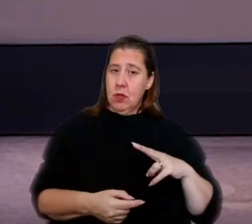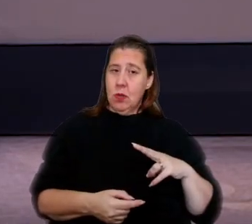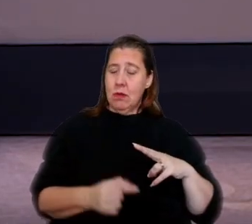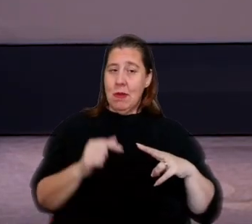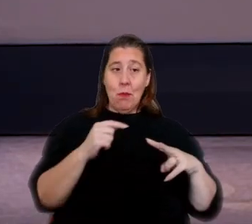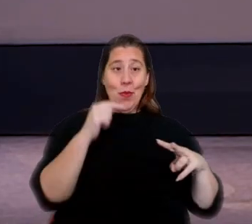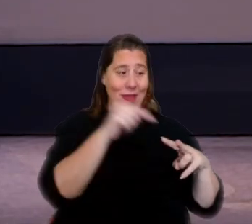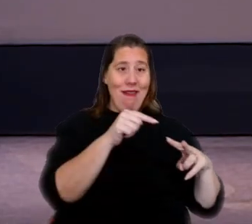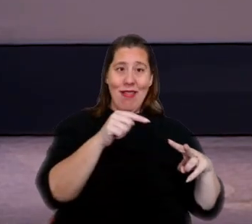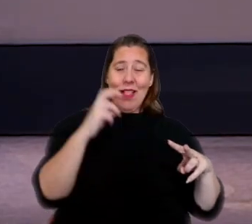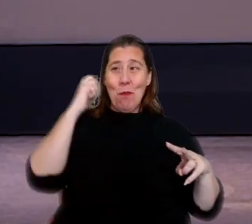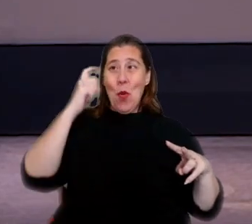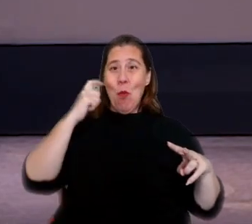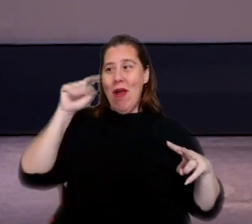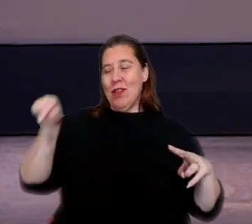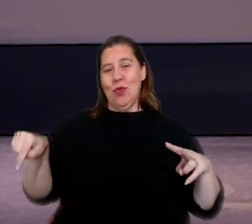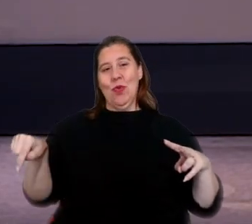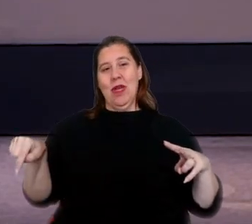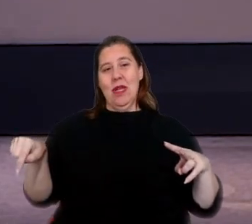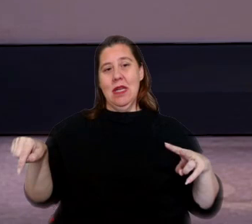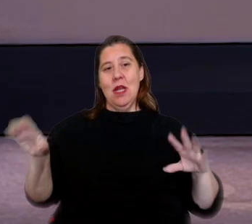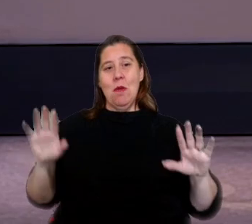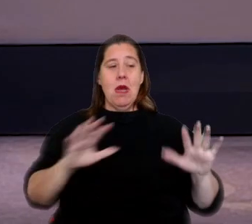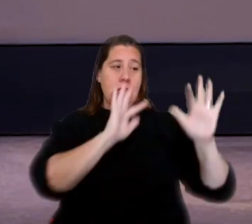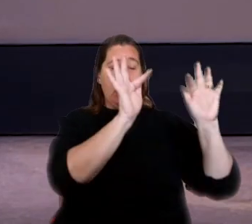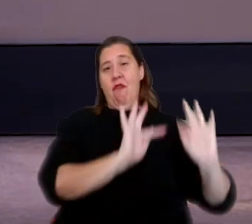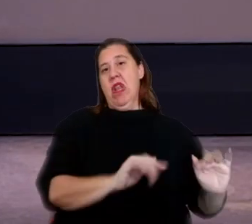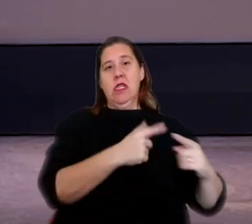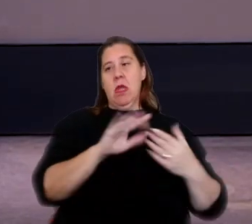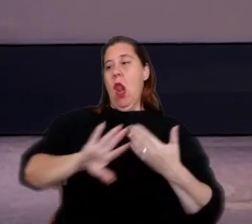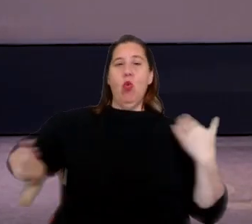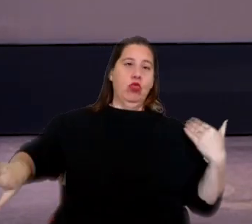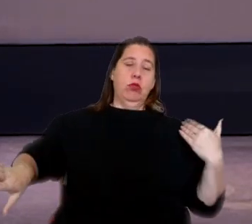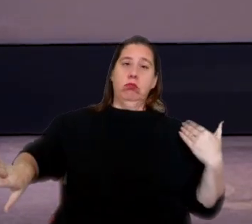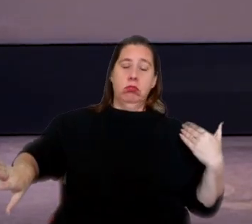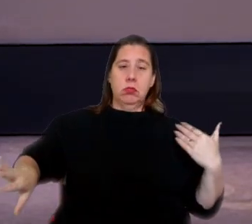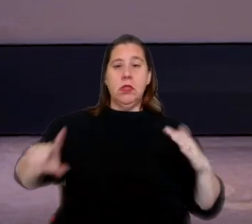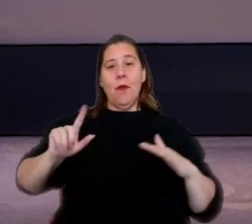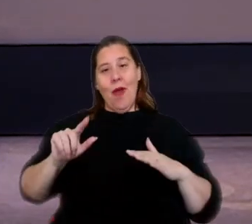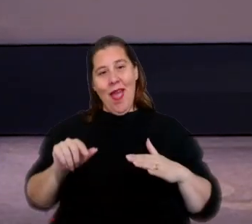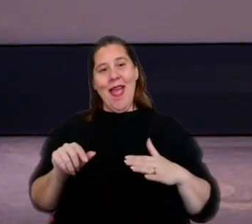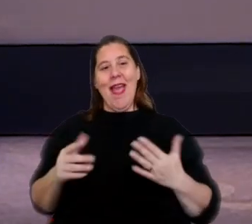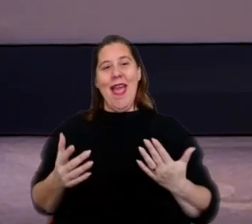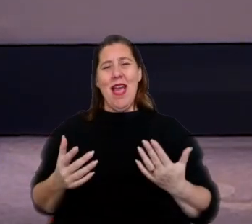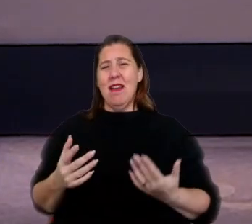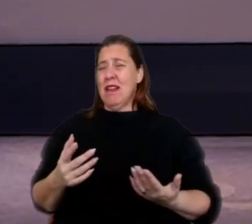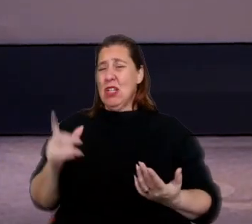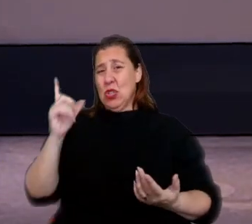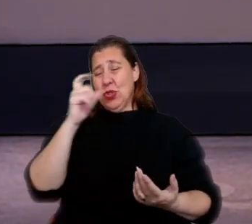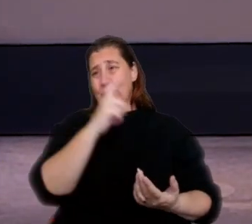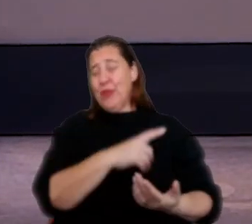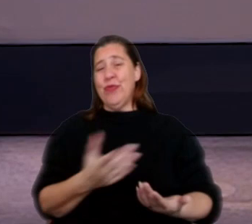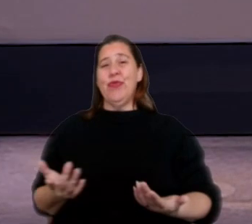olhando, por um lado ele se preocupa, por outro lado ele estava feliz que ele está longe, né? Então, é mesmo, é